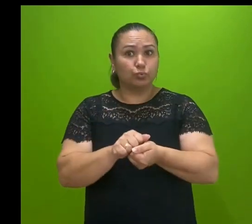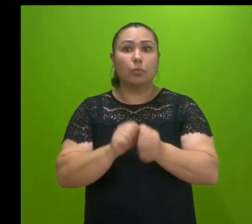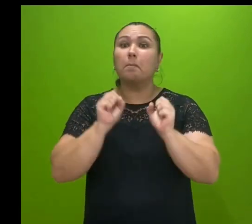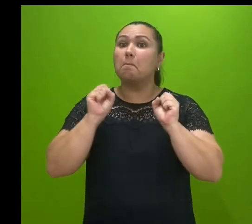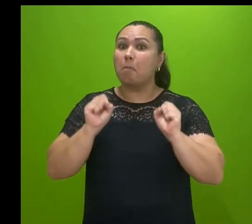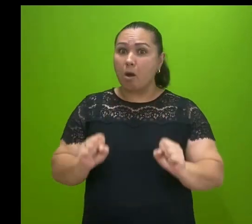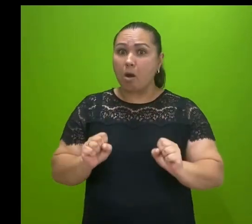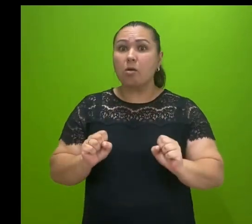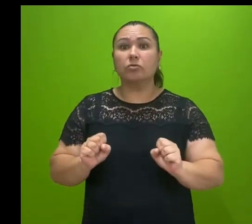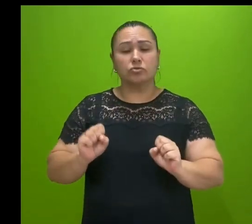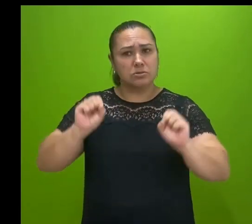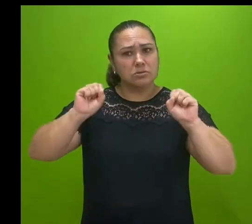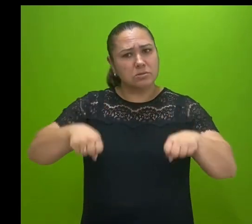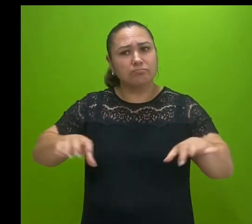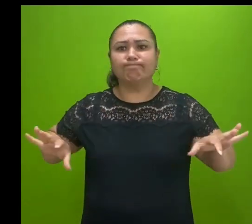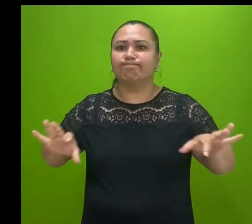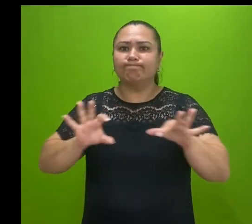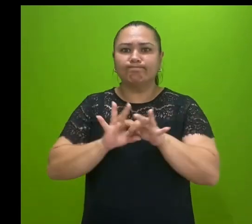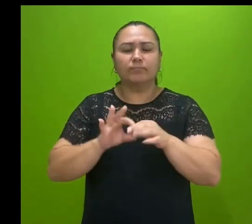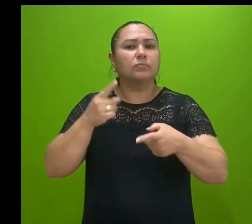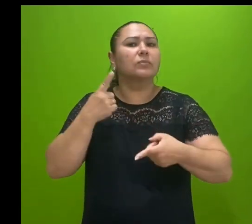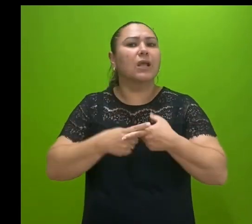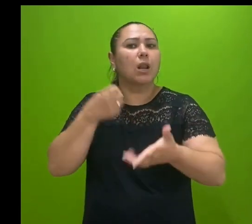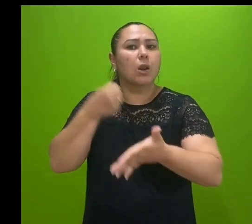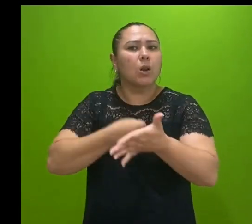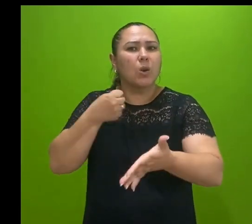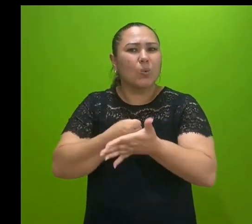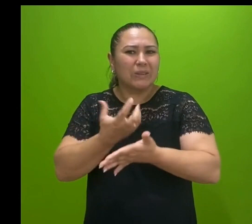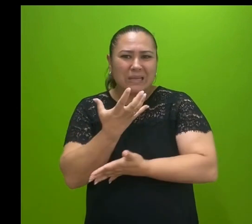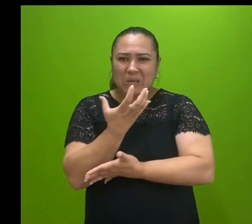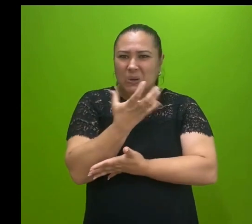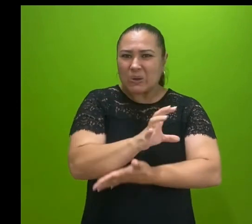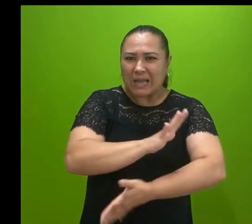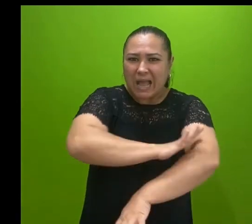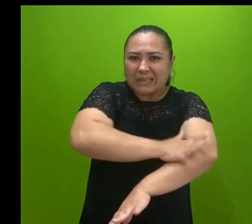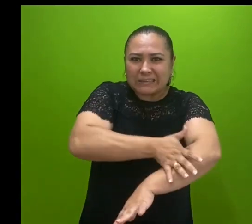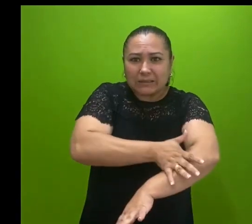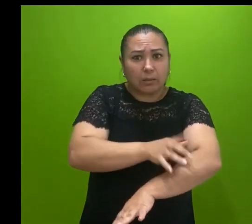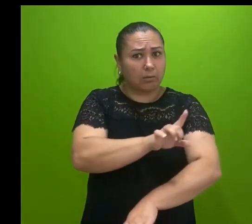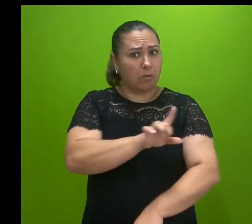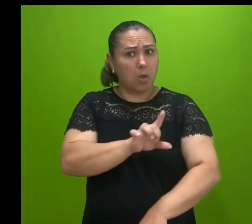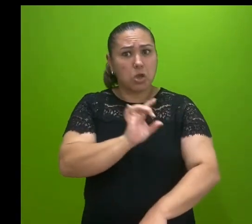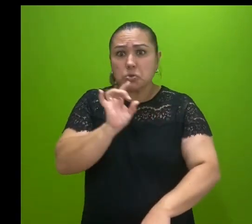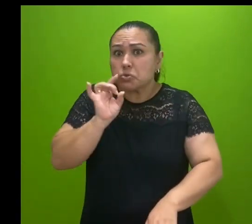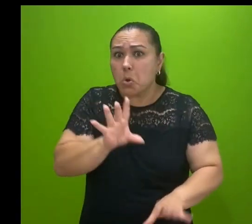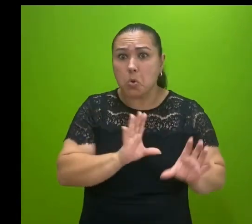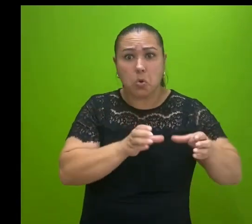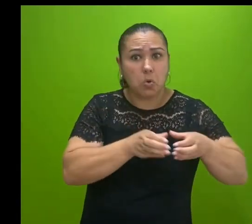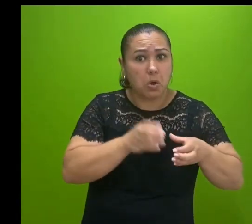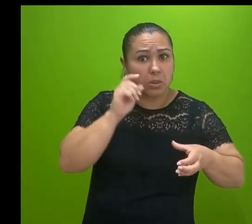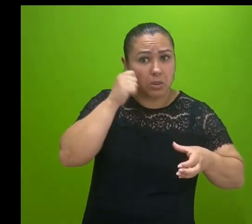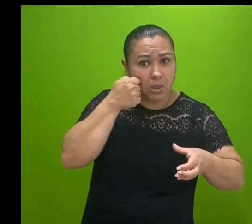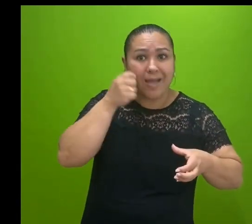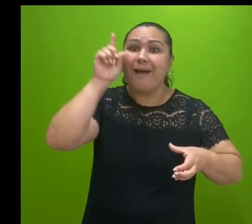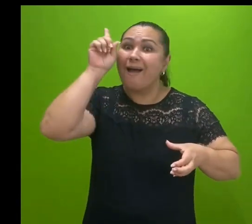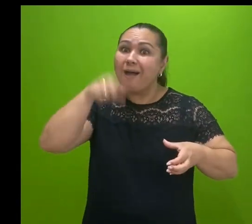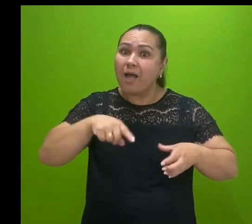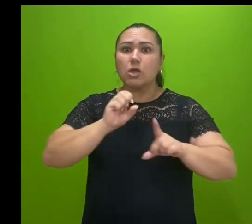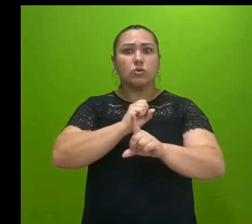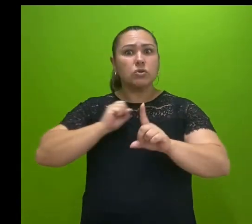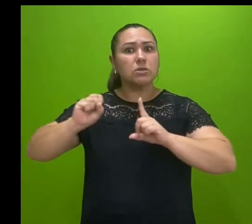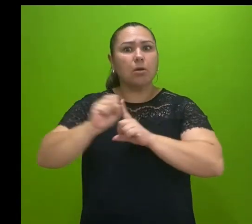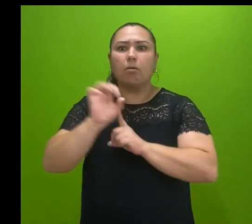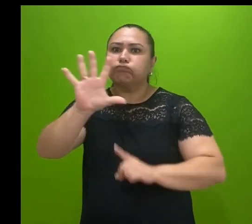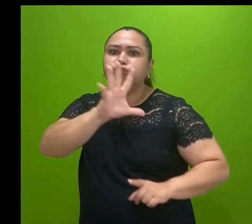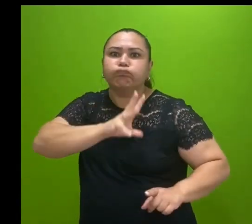tá? Eles podem nos ajudar e devem nos ajudar, porque a luta contra o racismo não é só